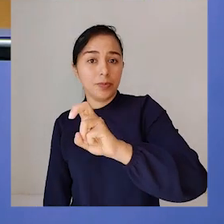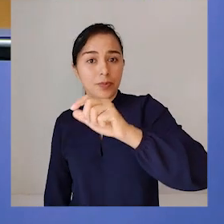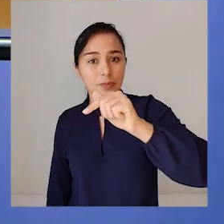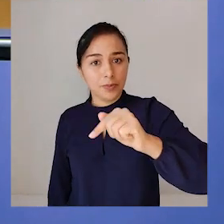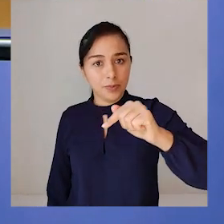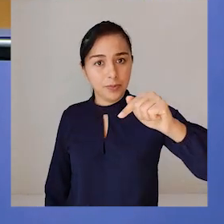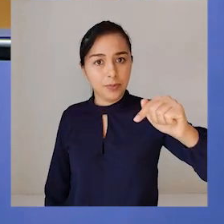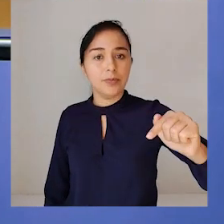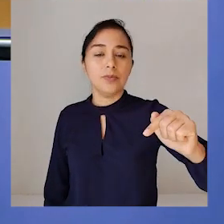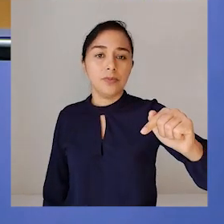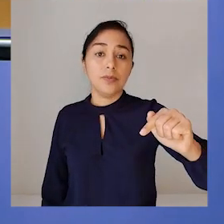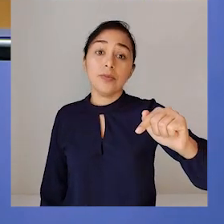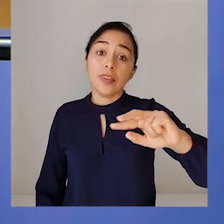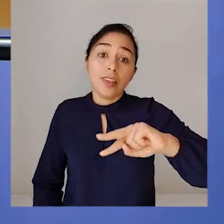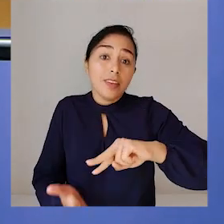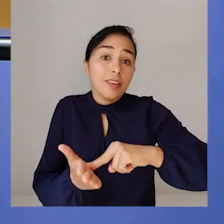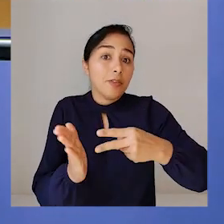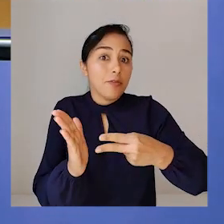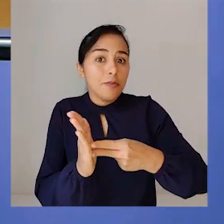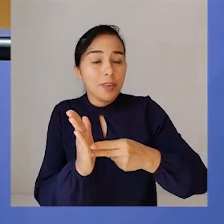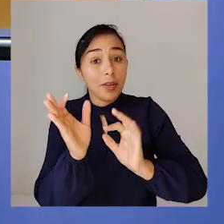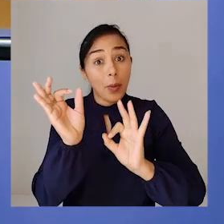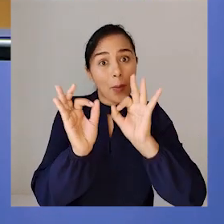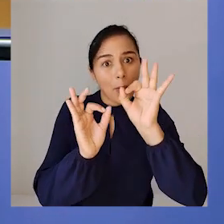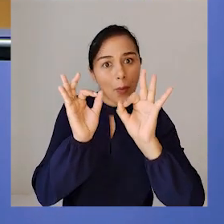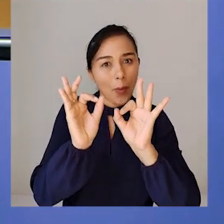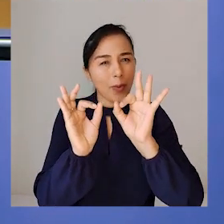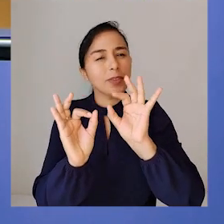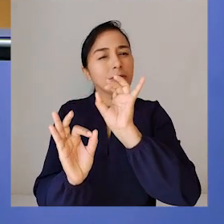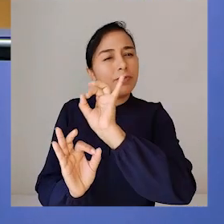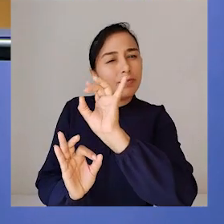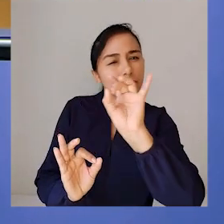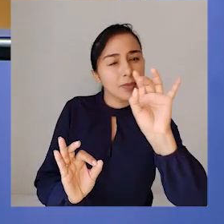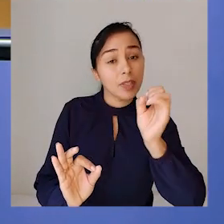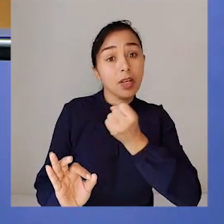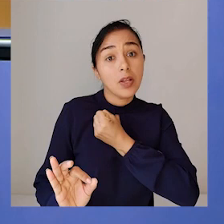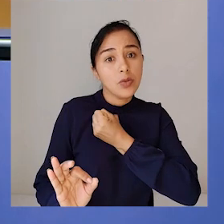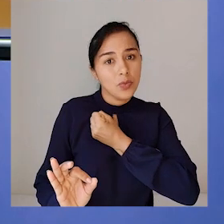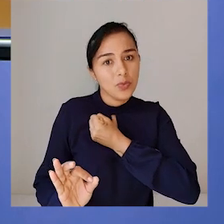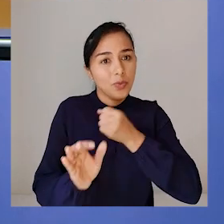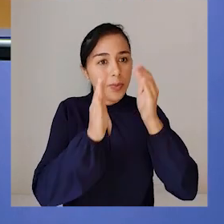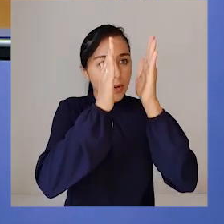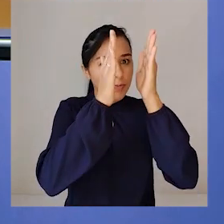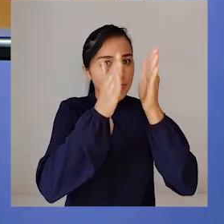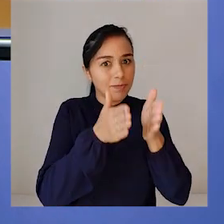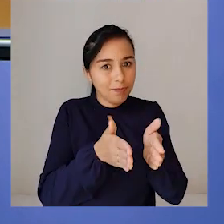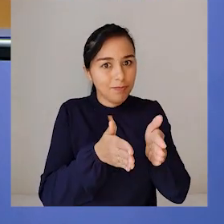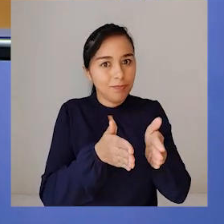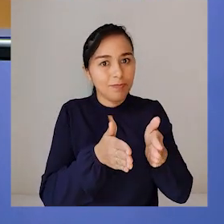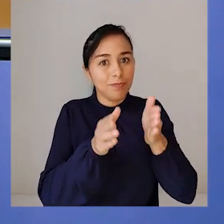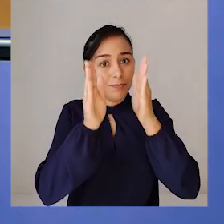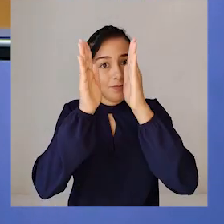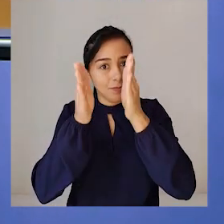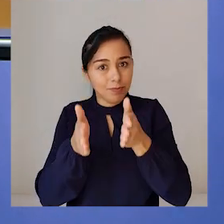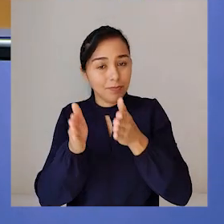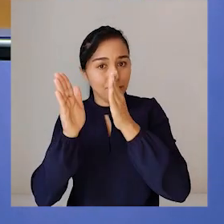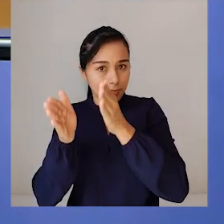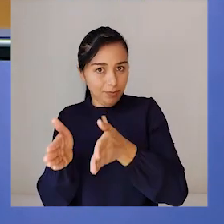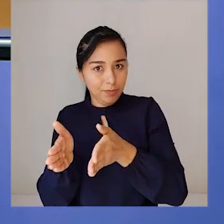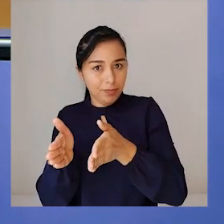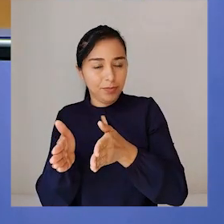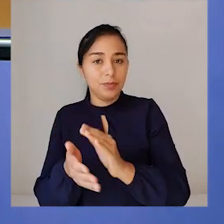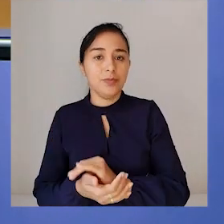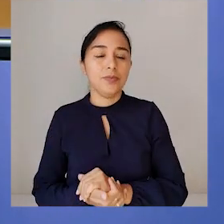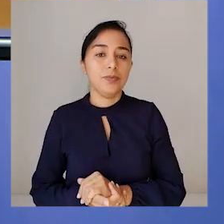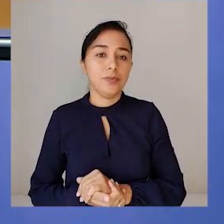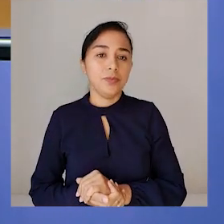o princípio do valor posicional de cada algarismo dentro desse número